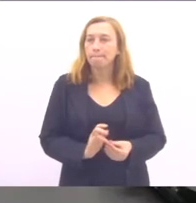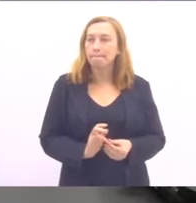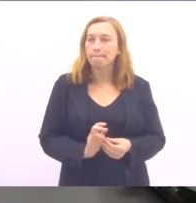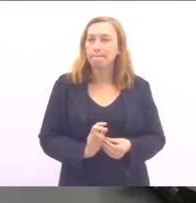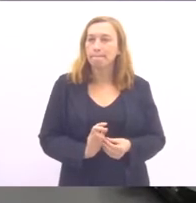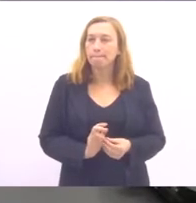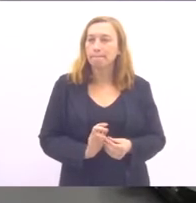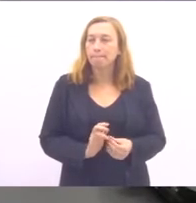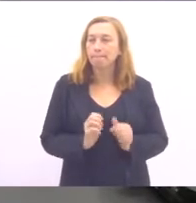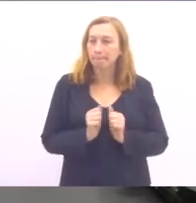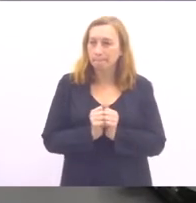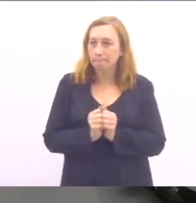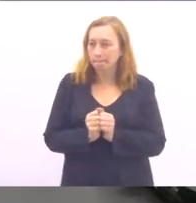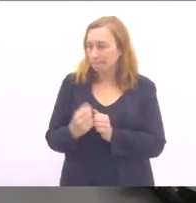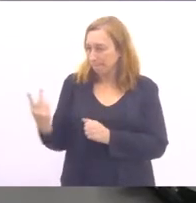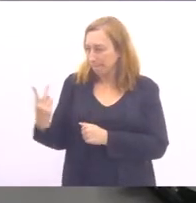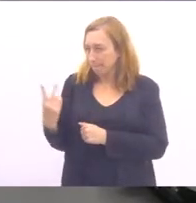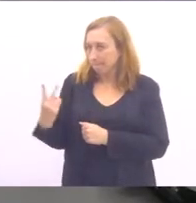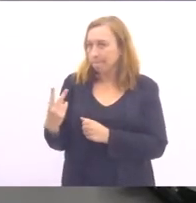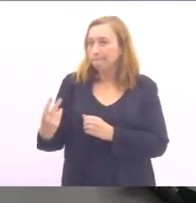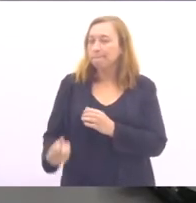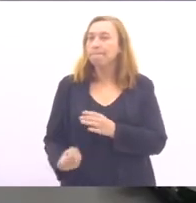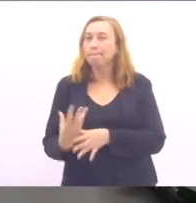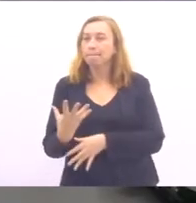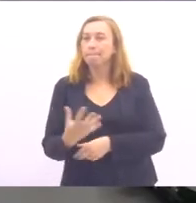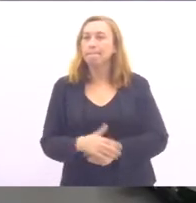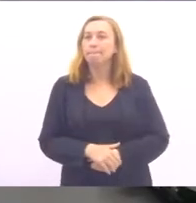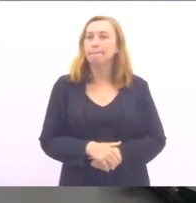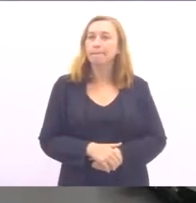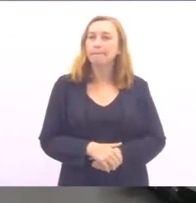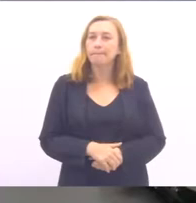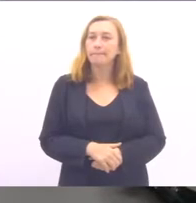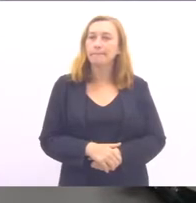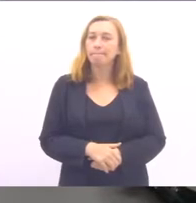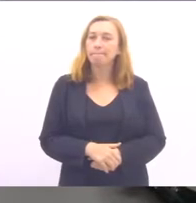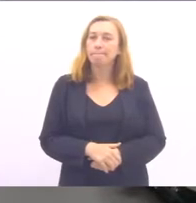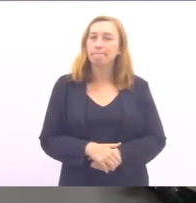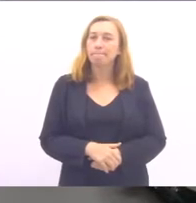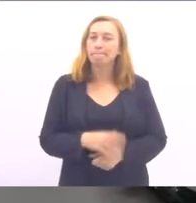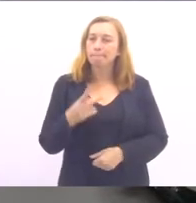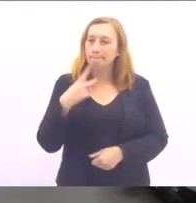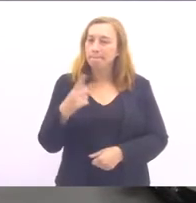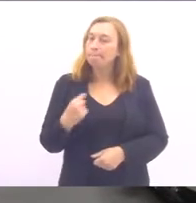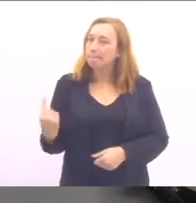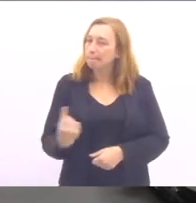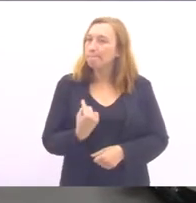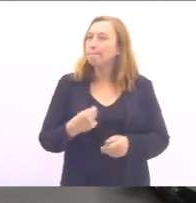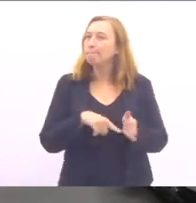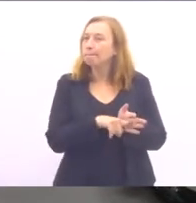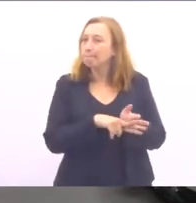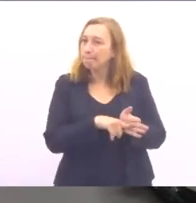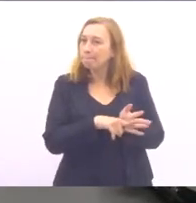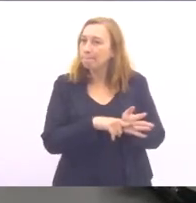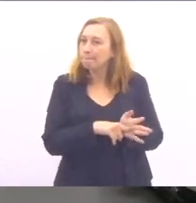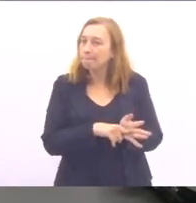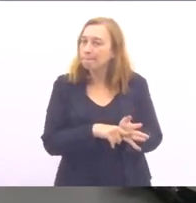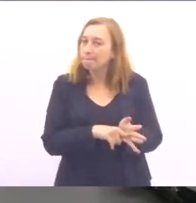gente teve junto nessa construção, né, dizer que nós consultamos,